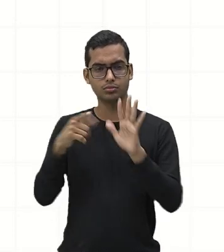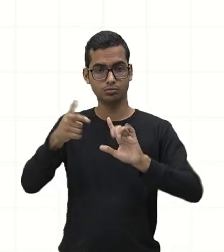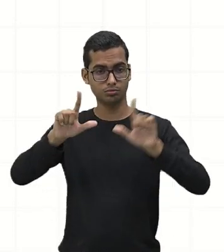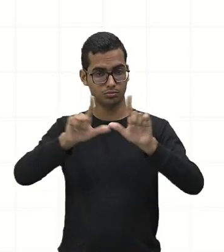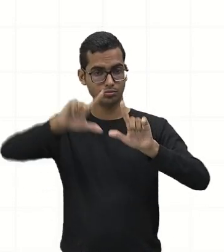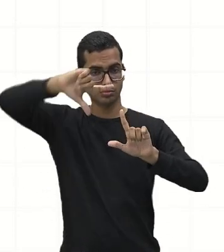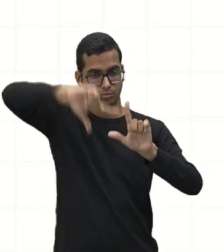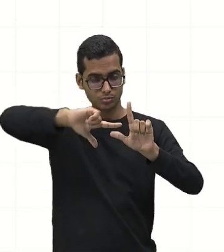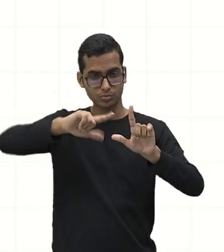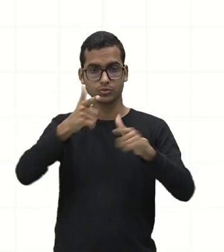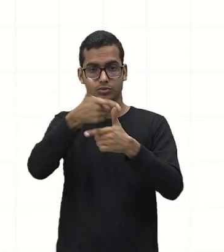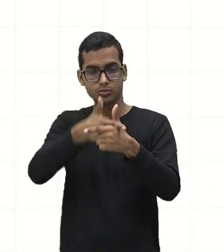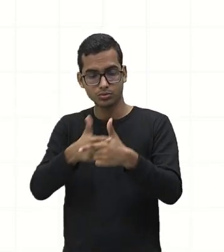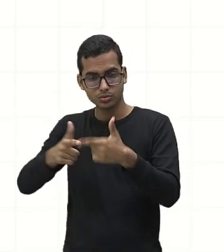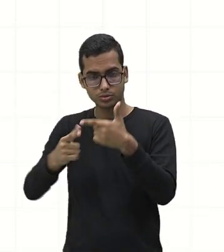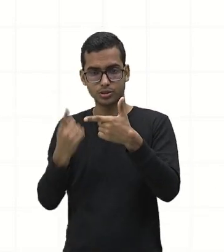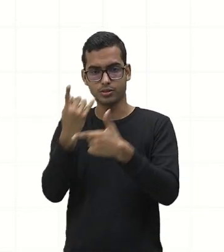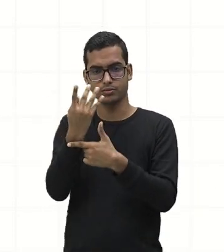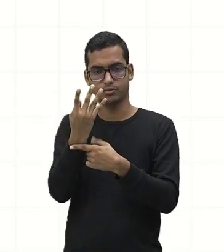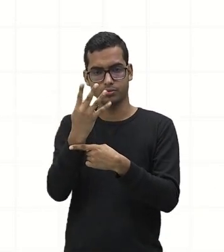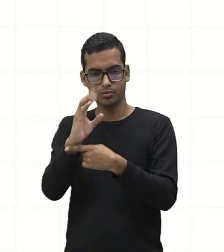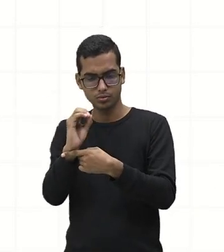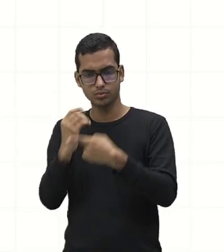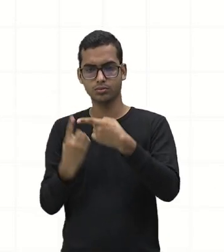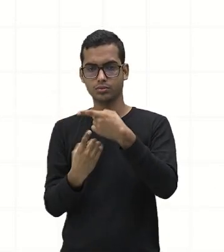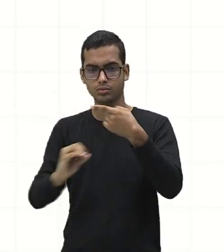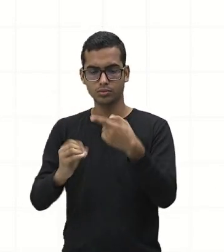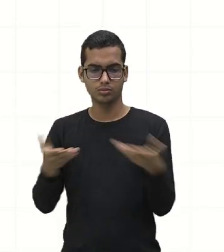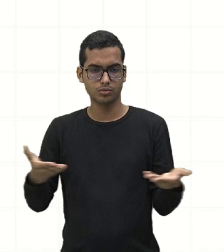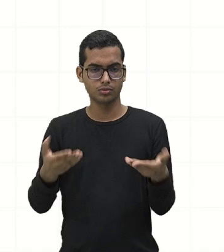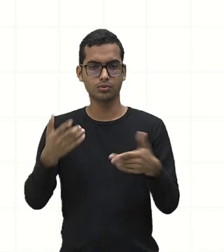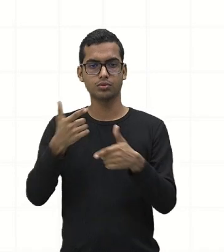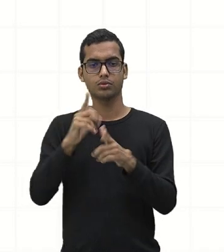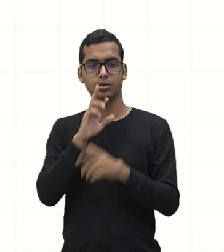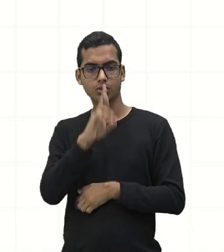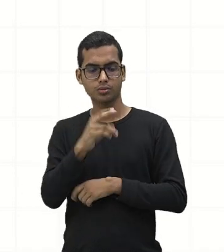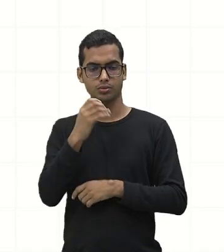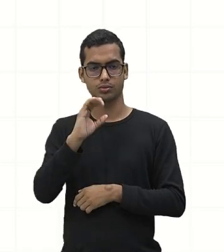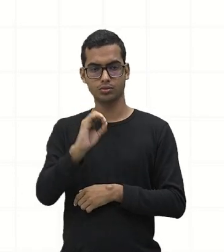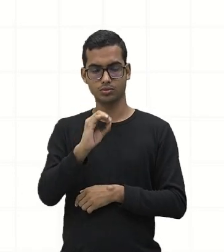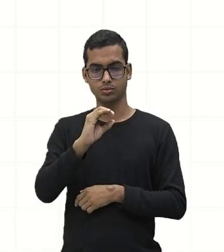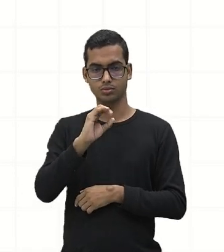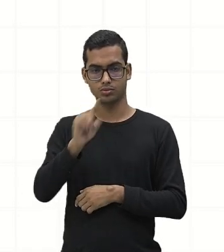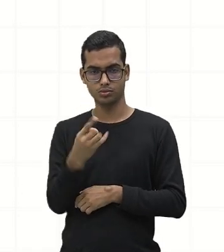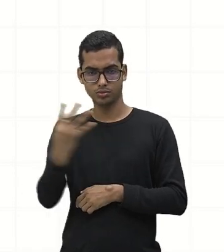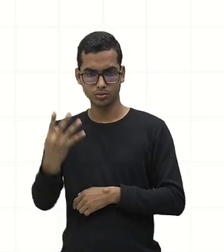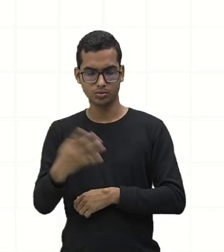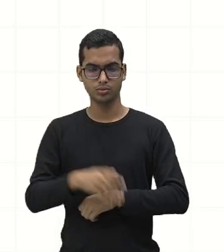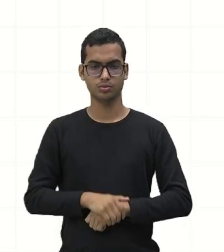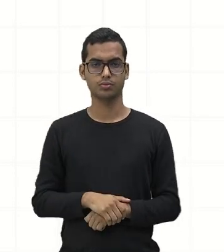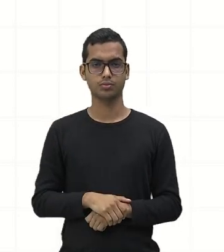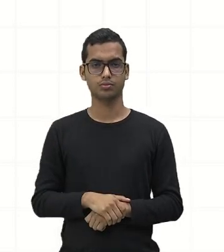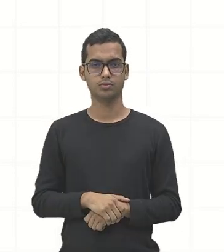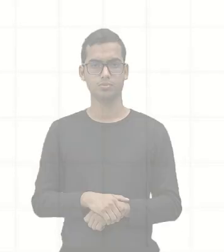você dividir 40 por 10, você vai ver que vai dar 0,4. Se você pegar 32 e dividir por 80, provavelmente vai